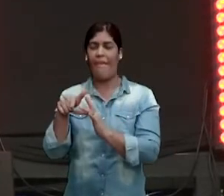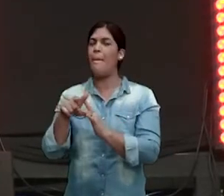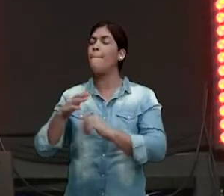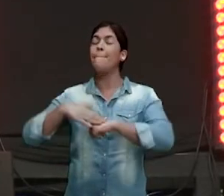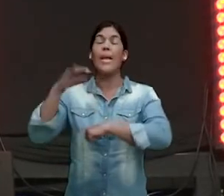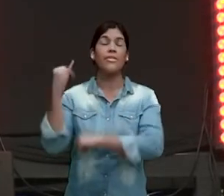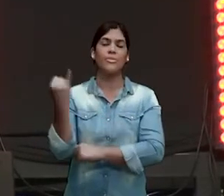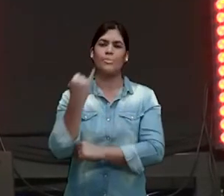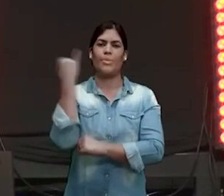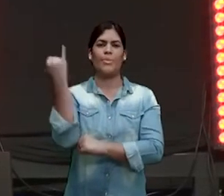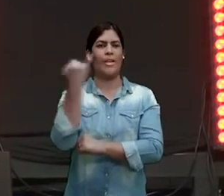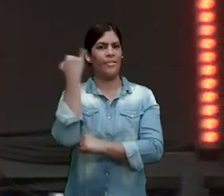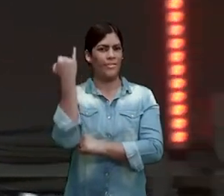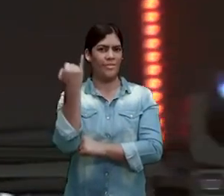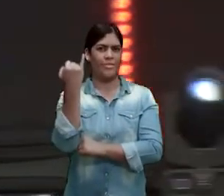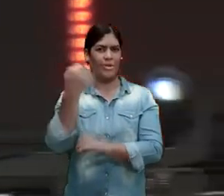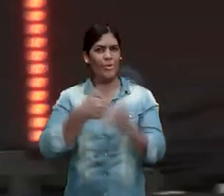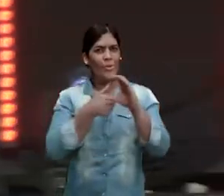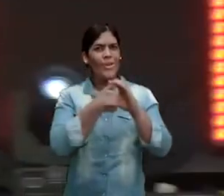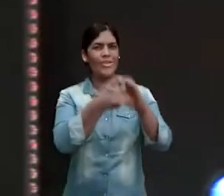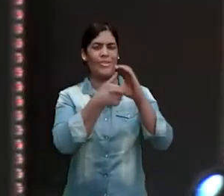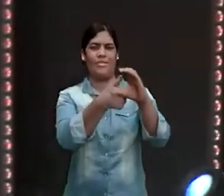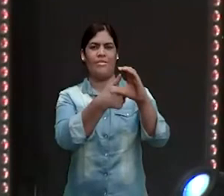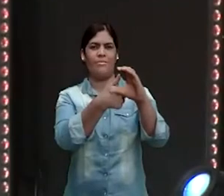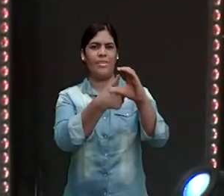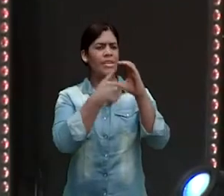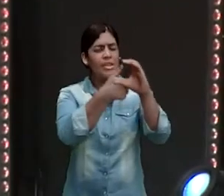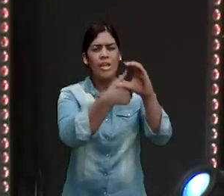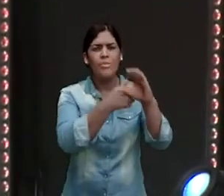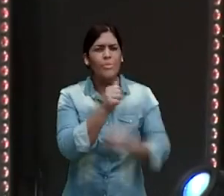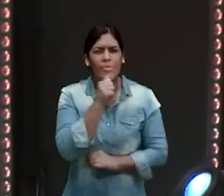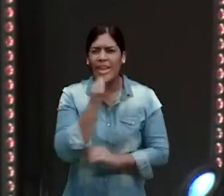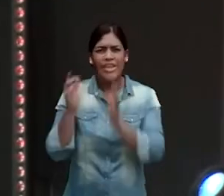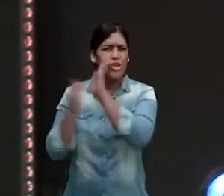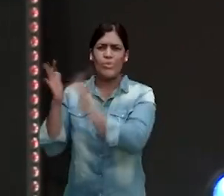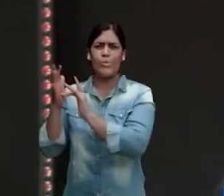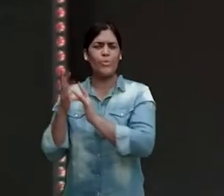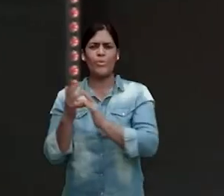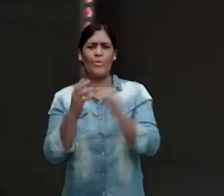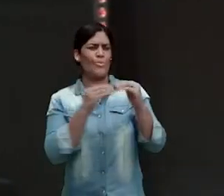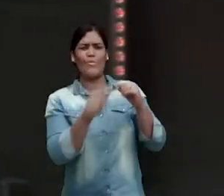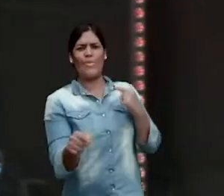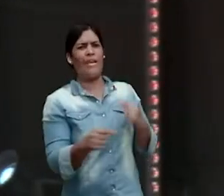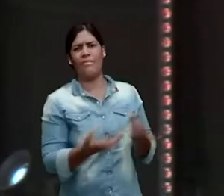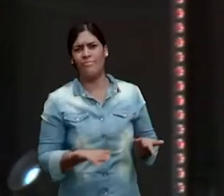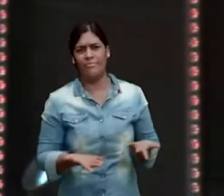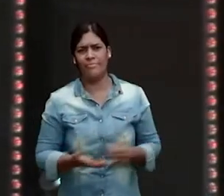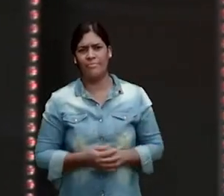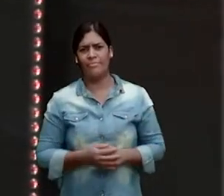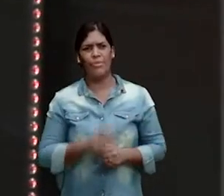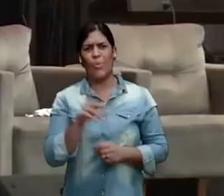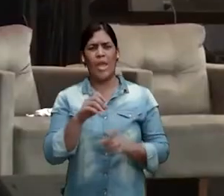cristianismo e o cristianismo sem Jesus não funciona e o cristianismo não sistema